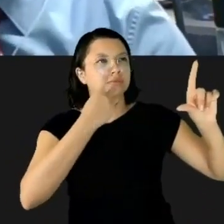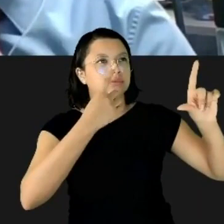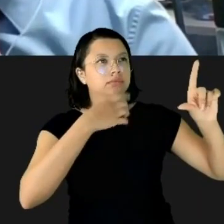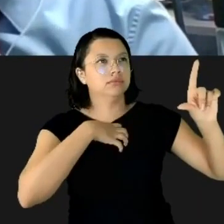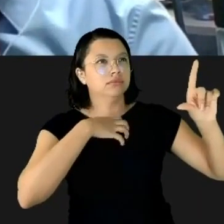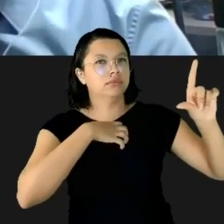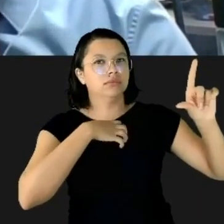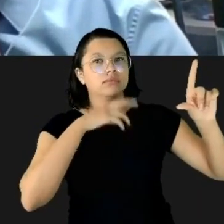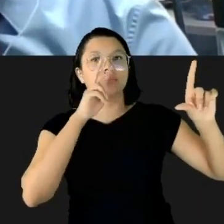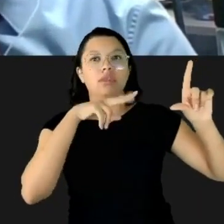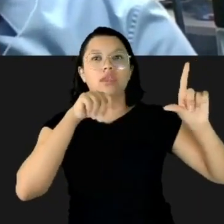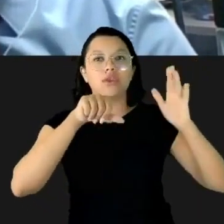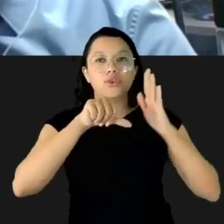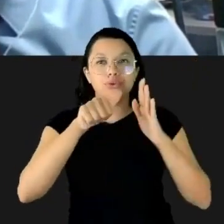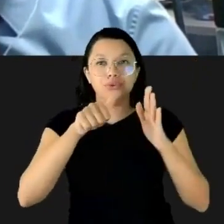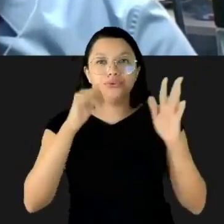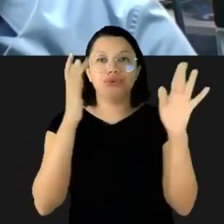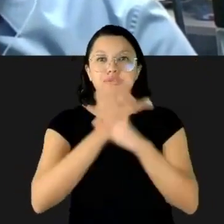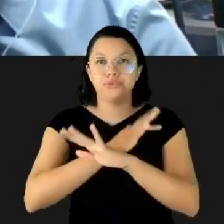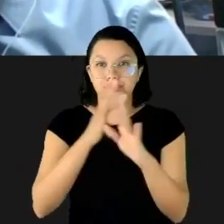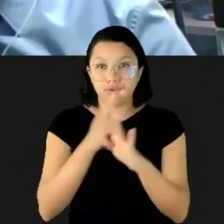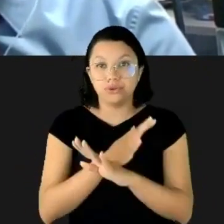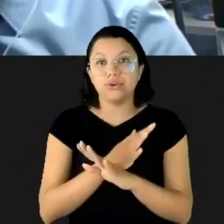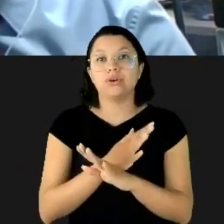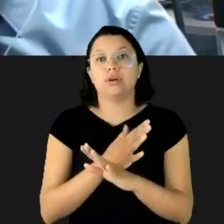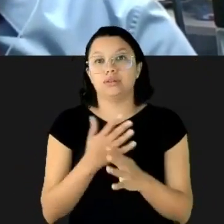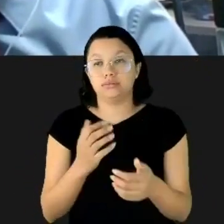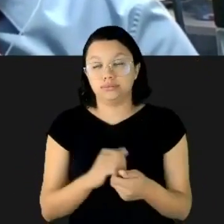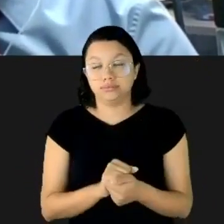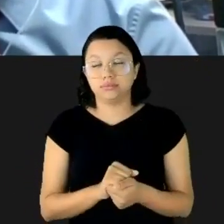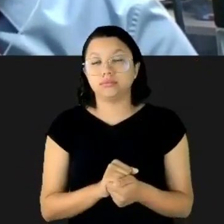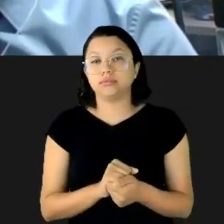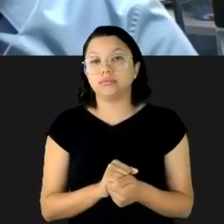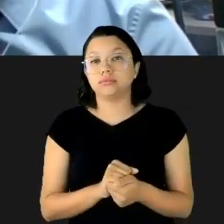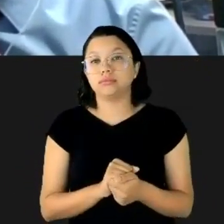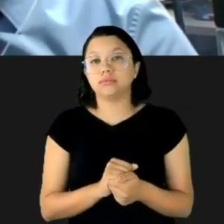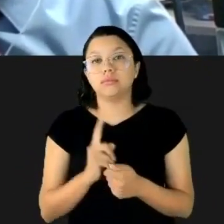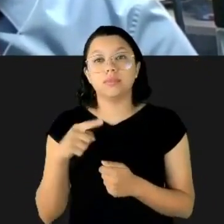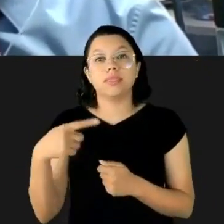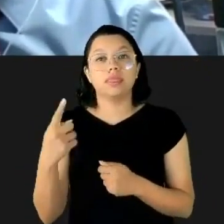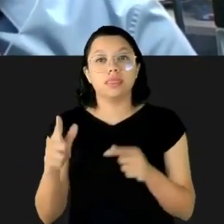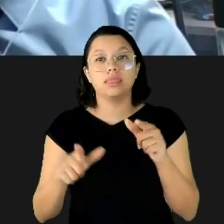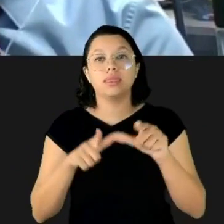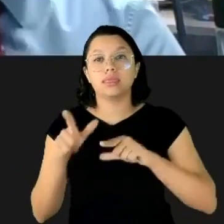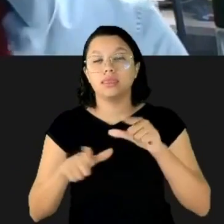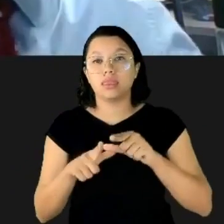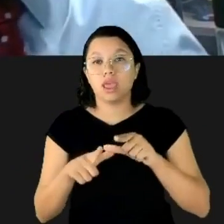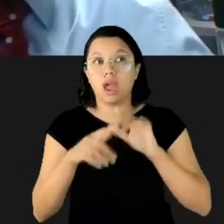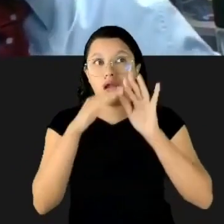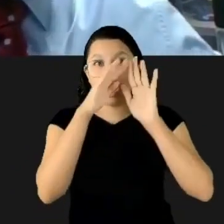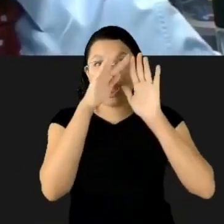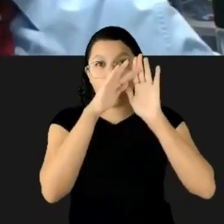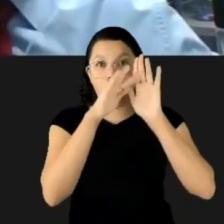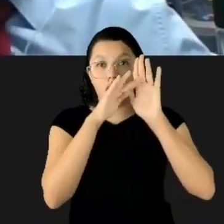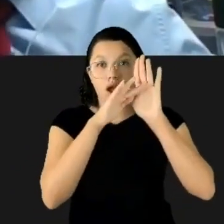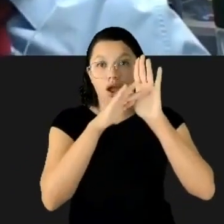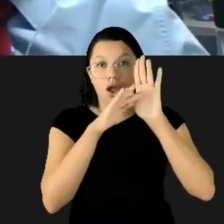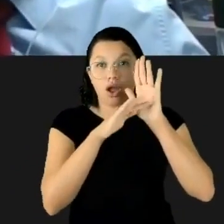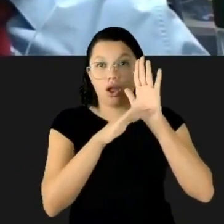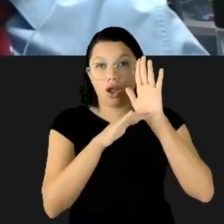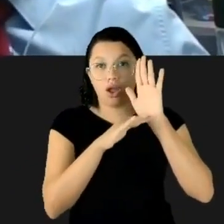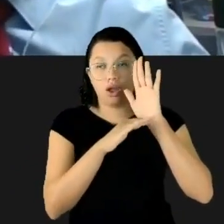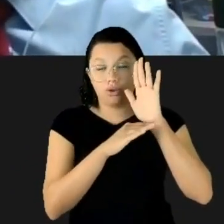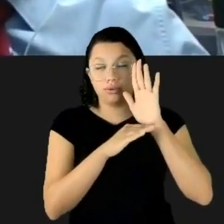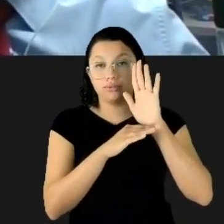forma olhar primeiro os fluxos em colchetes e as tarefas em ordem em